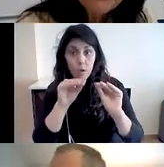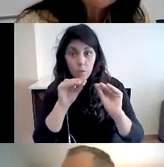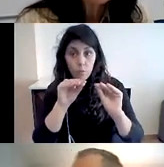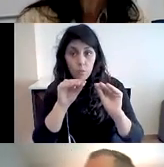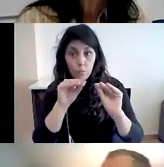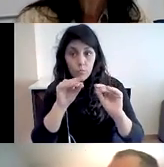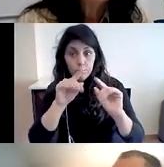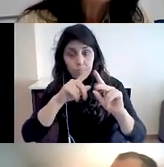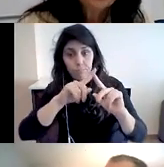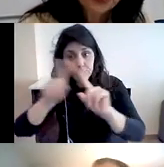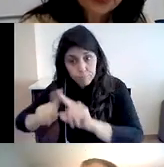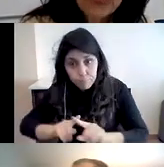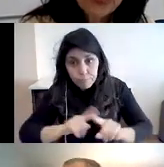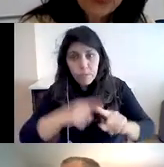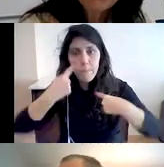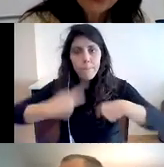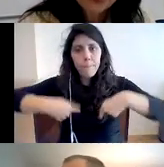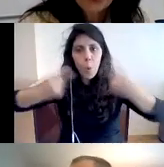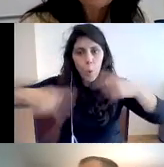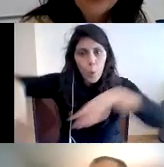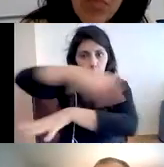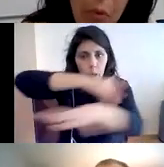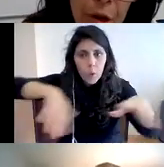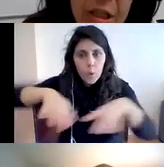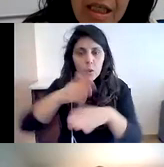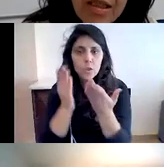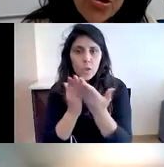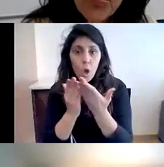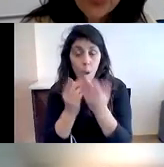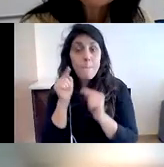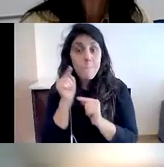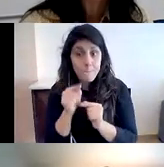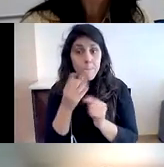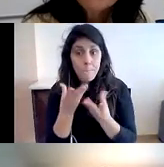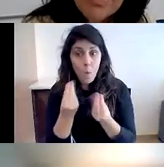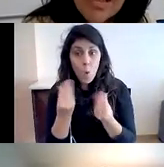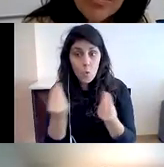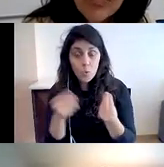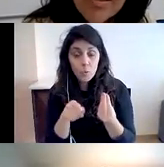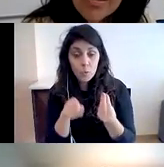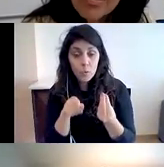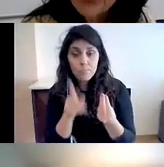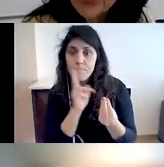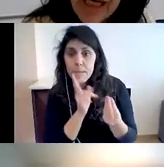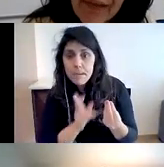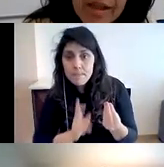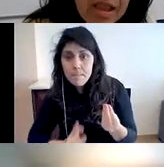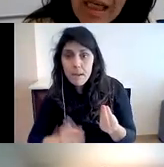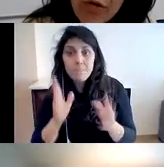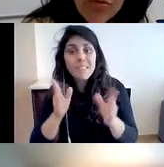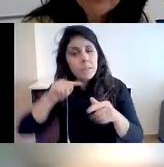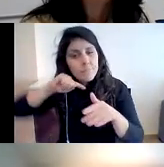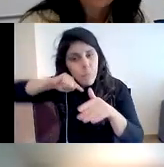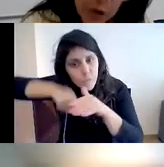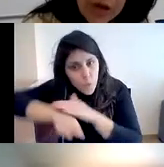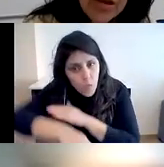da diversidade de públicos que são acolhidos da escola, muitas dessas respostas precisam é de ser aprofundadas,